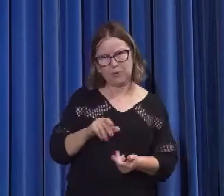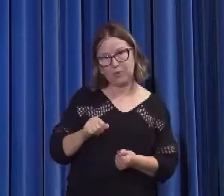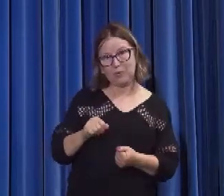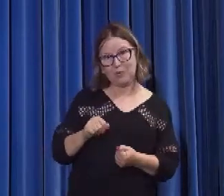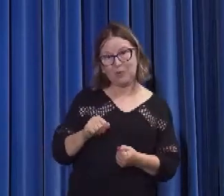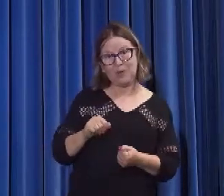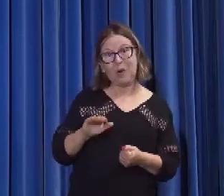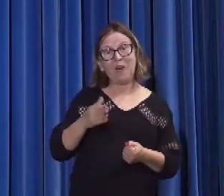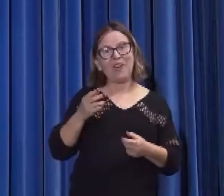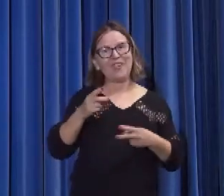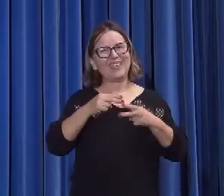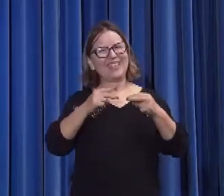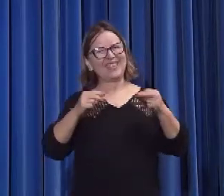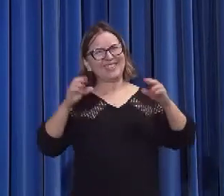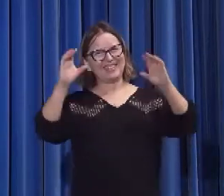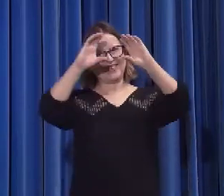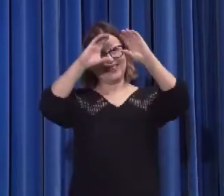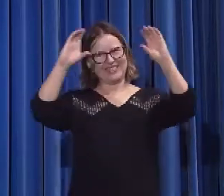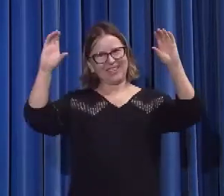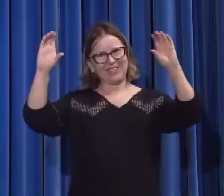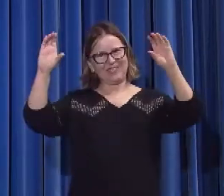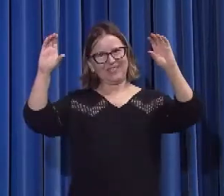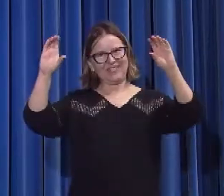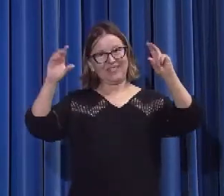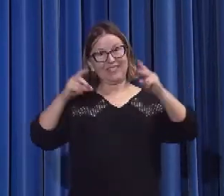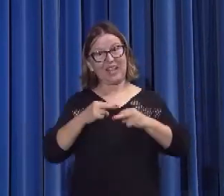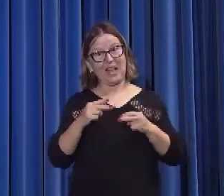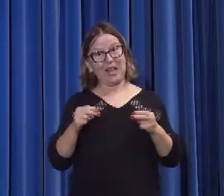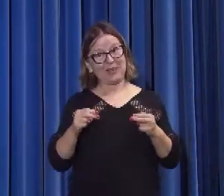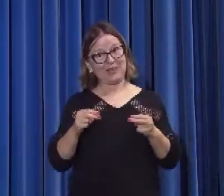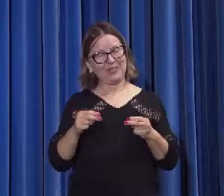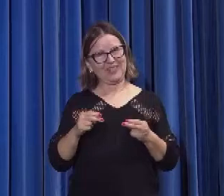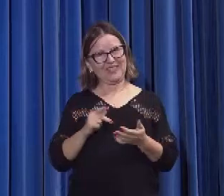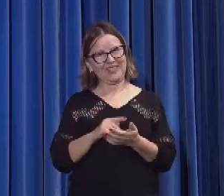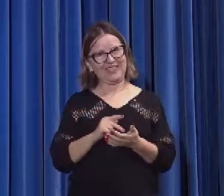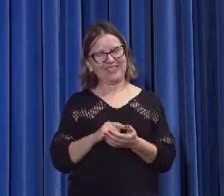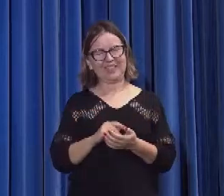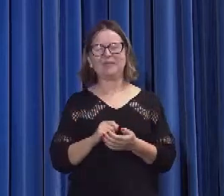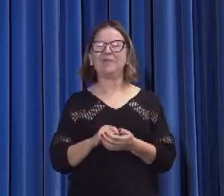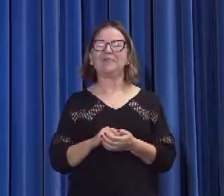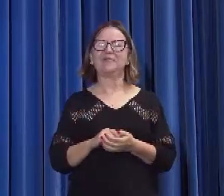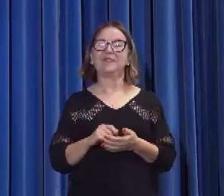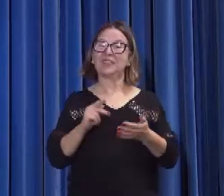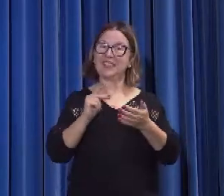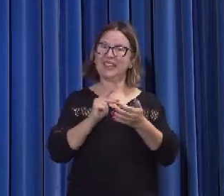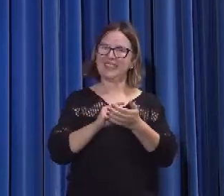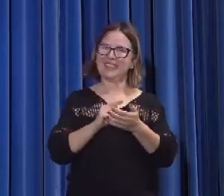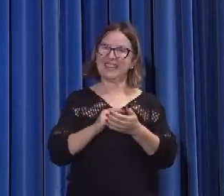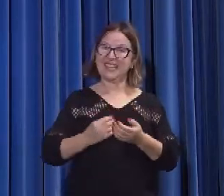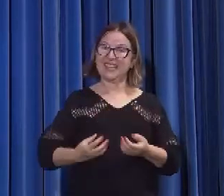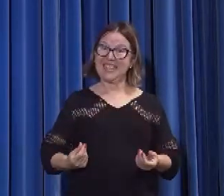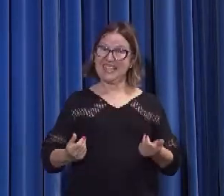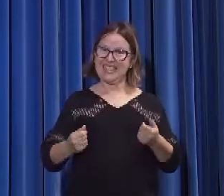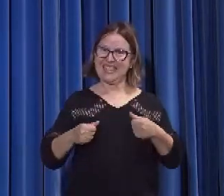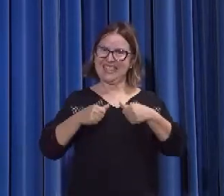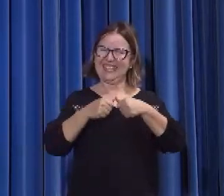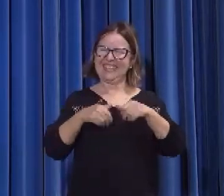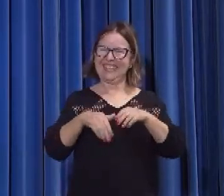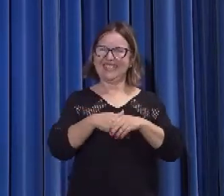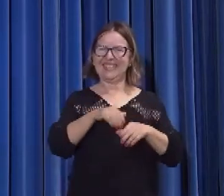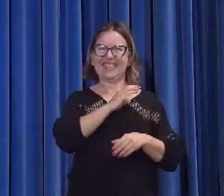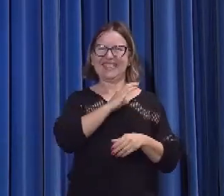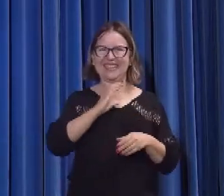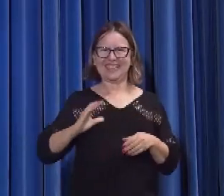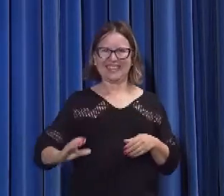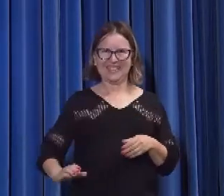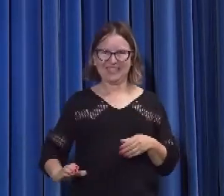lá do alto? As verdadeiras e insondáveis riquezas estão em Cristo.